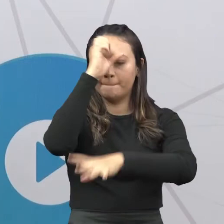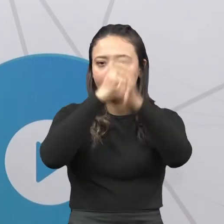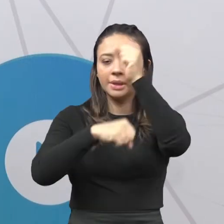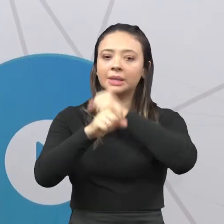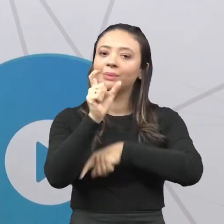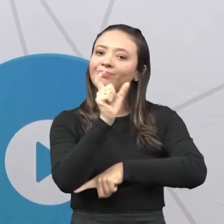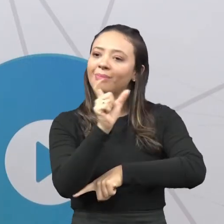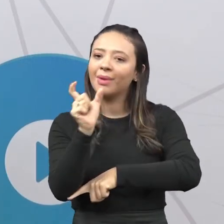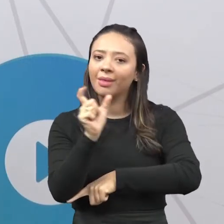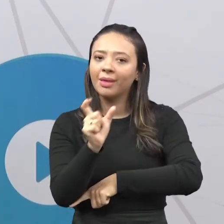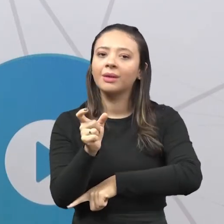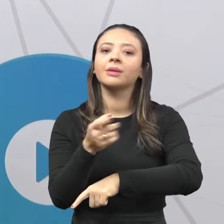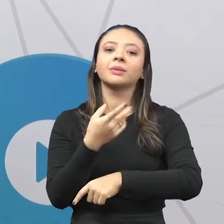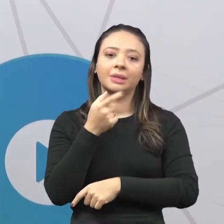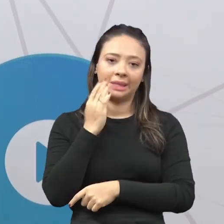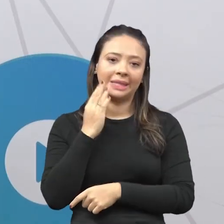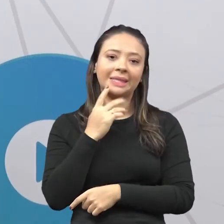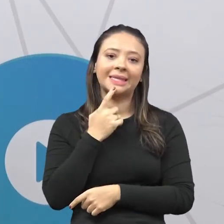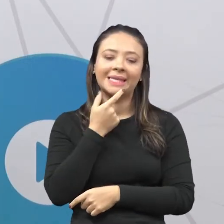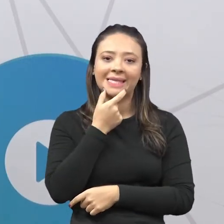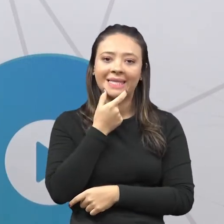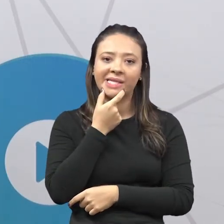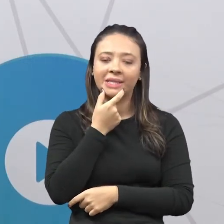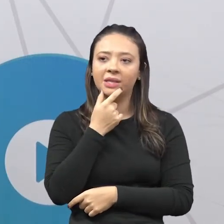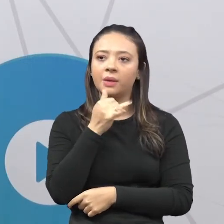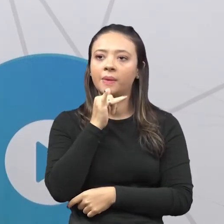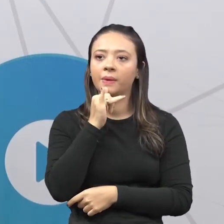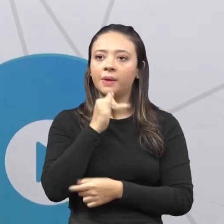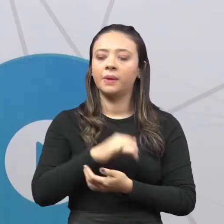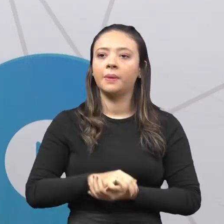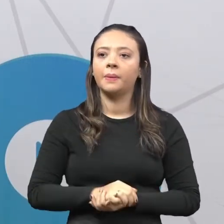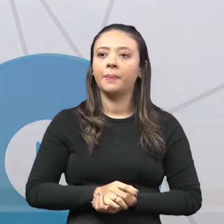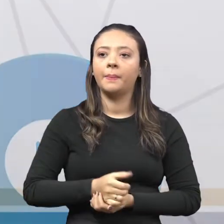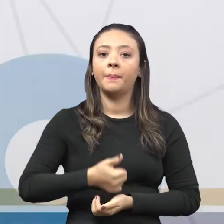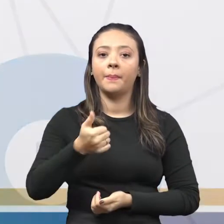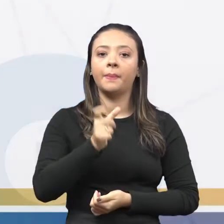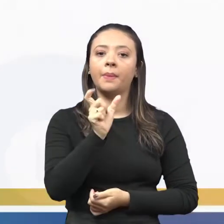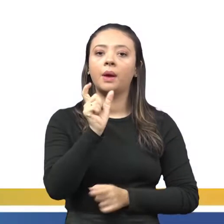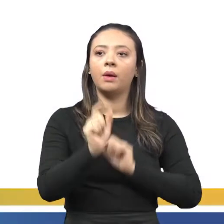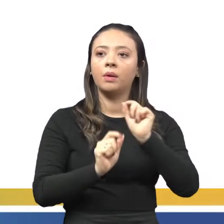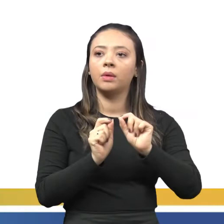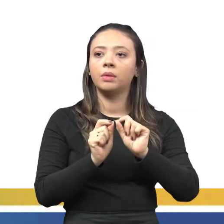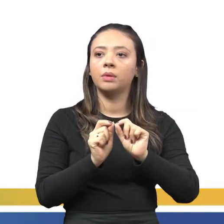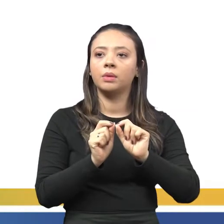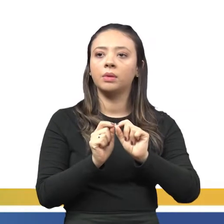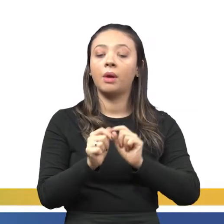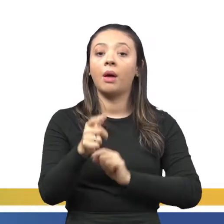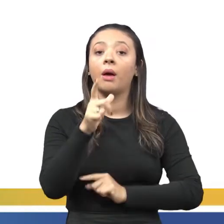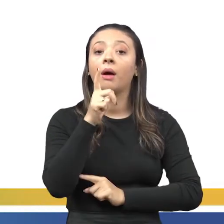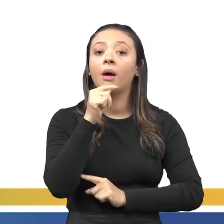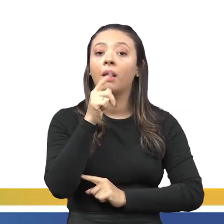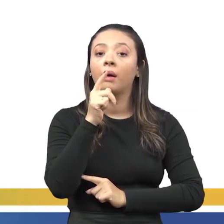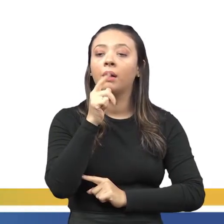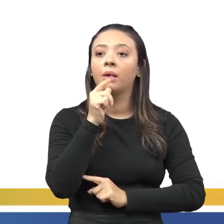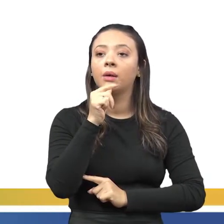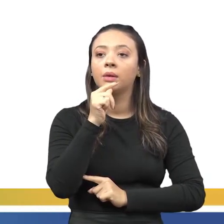treinem também a oralidade, certo? Então, vamos lá. A primeira palavra é water.